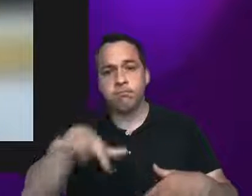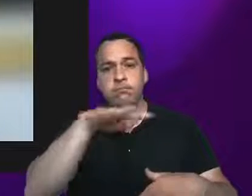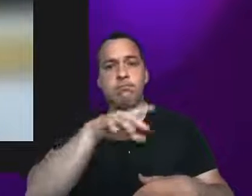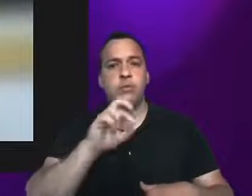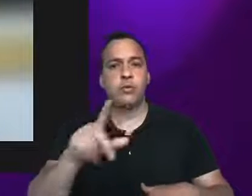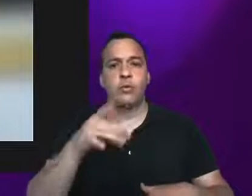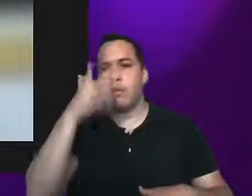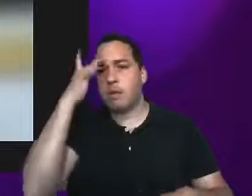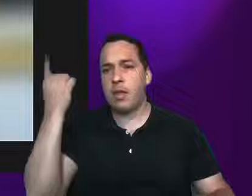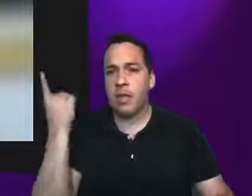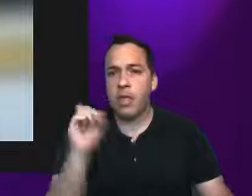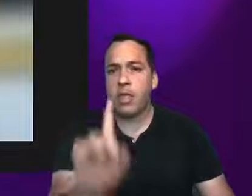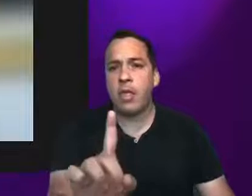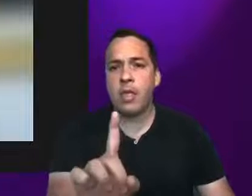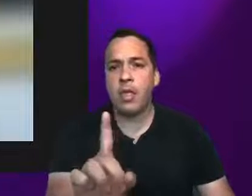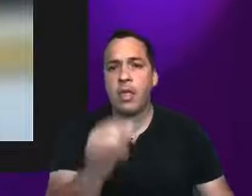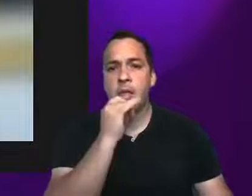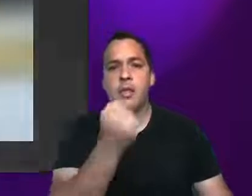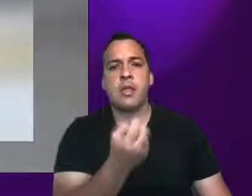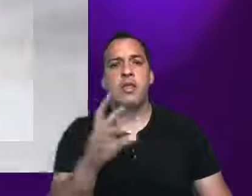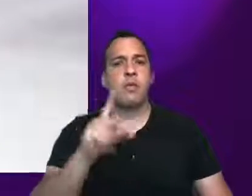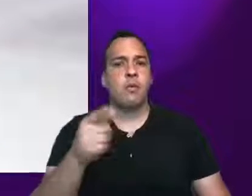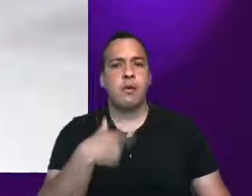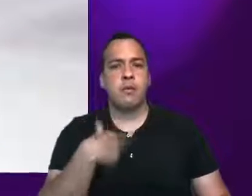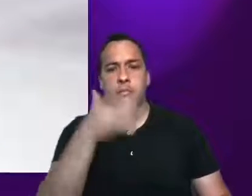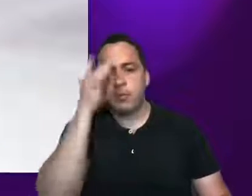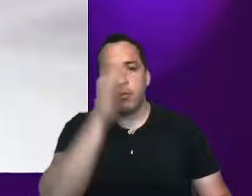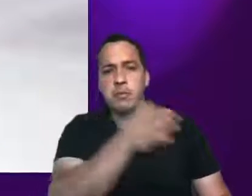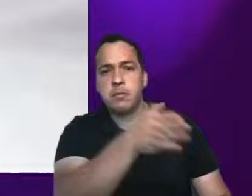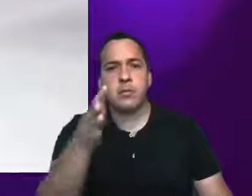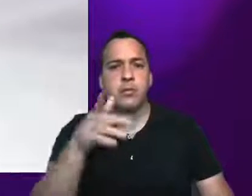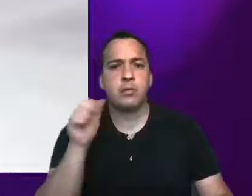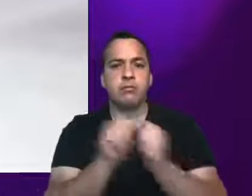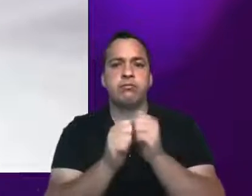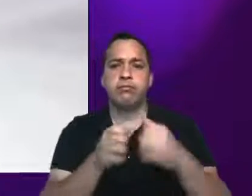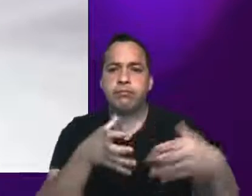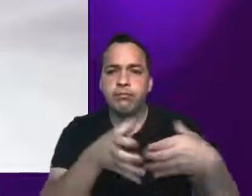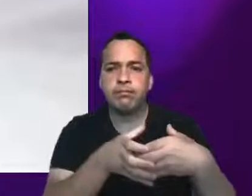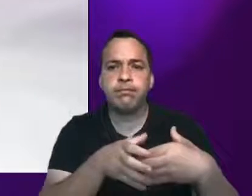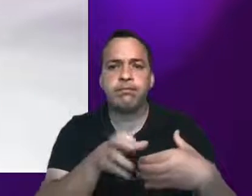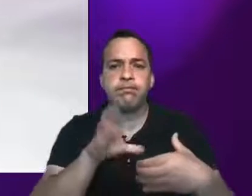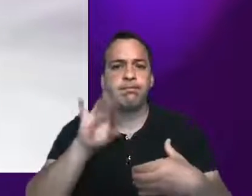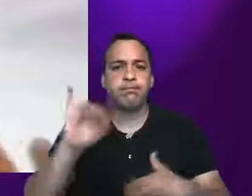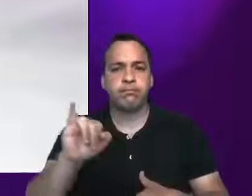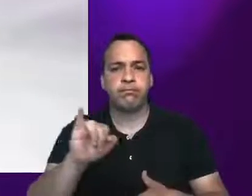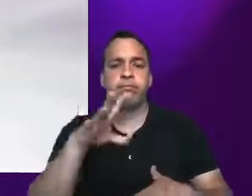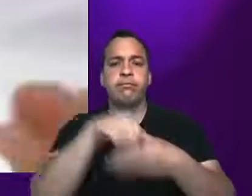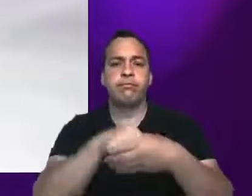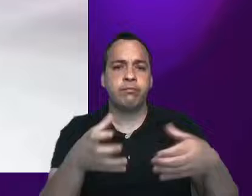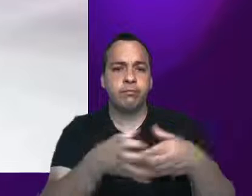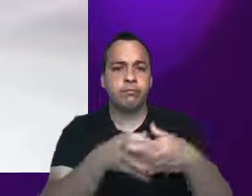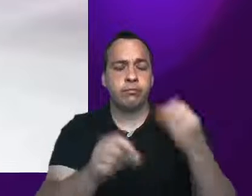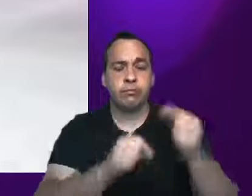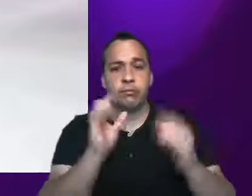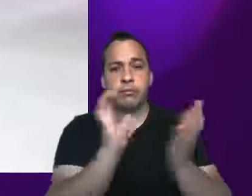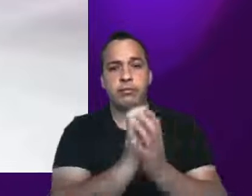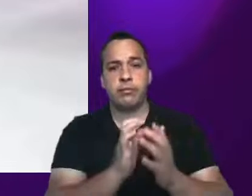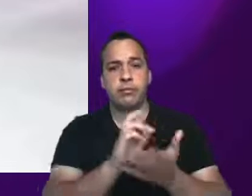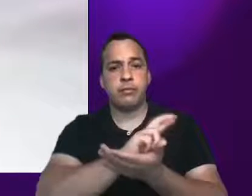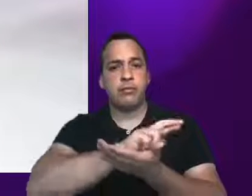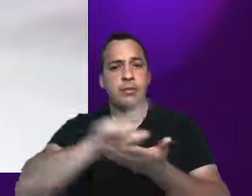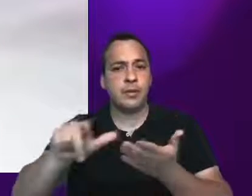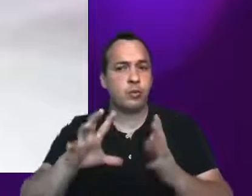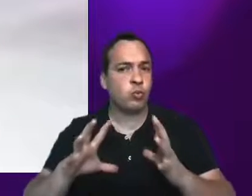vem e passa em 500 hospitais. Nós estamos juntos com o CTI, junto com a clínica médica, com a coronária,